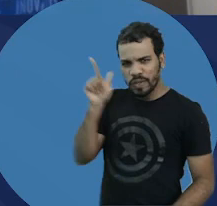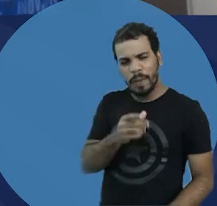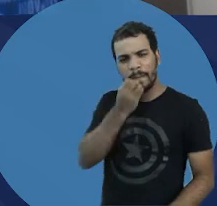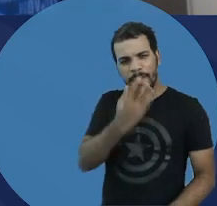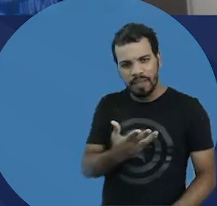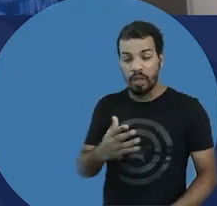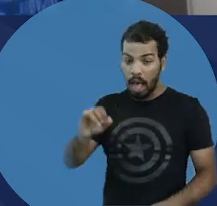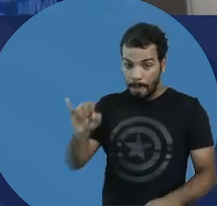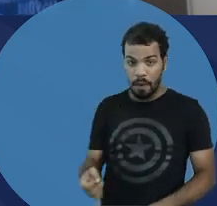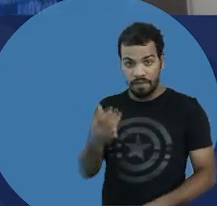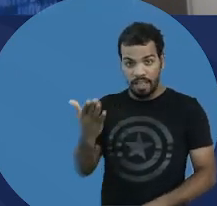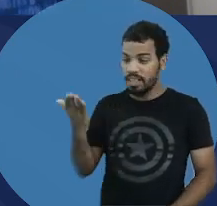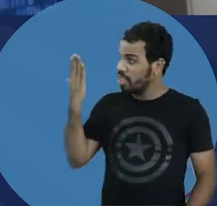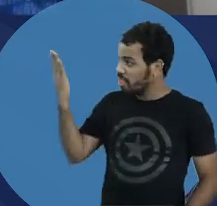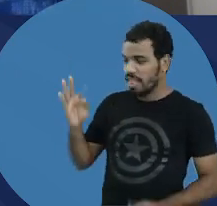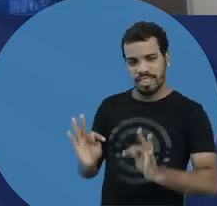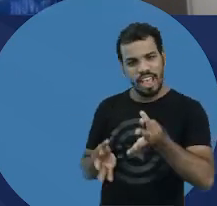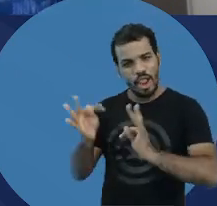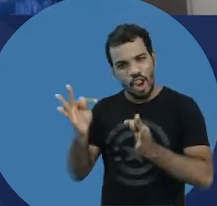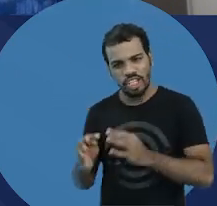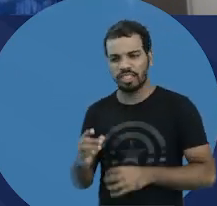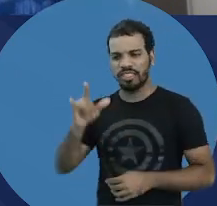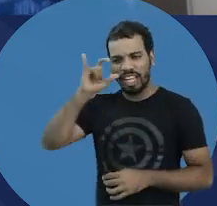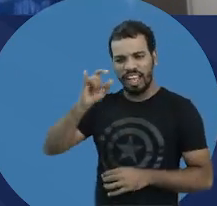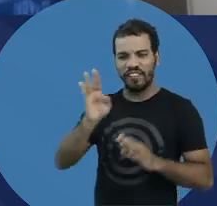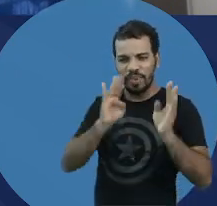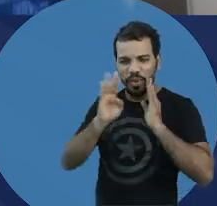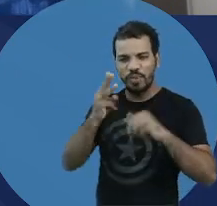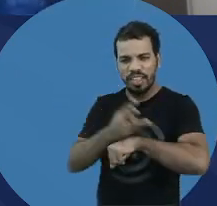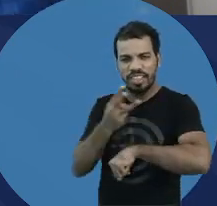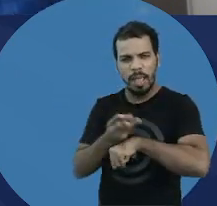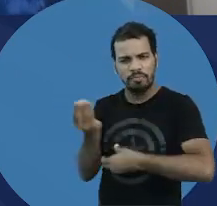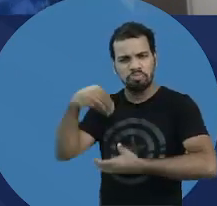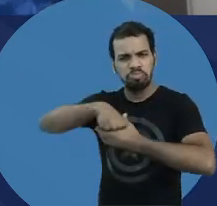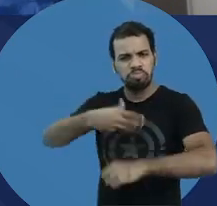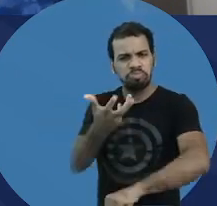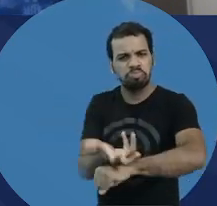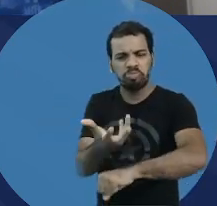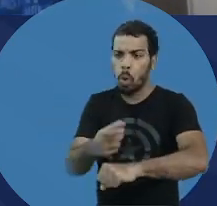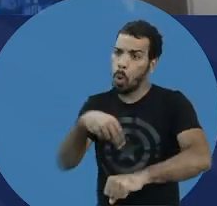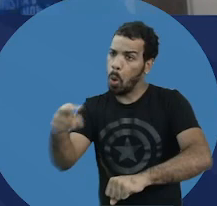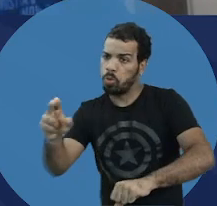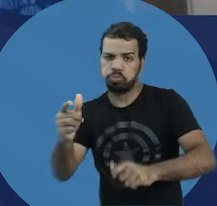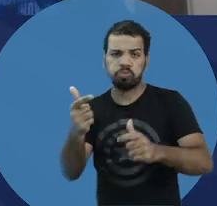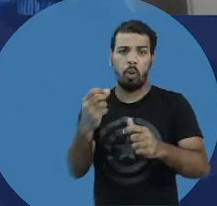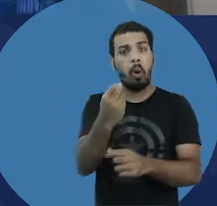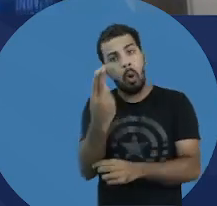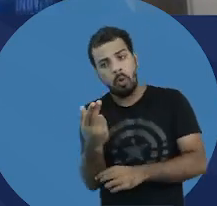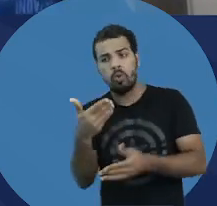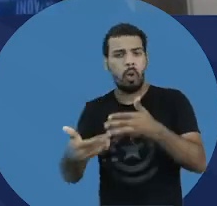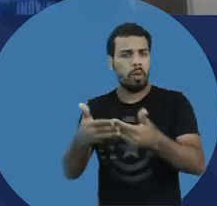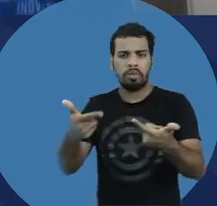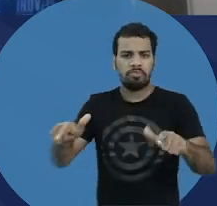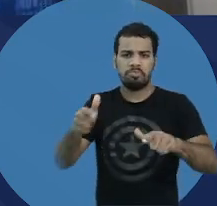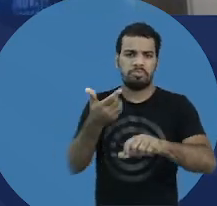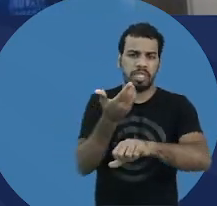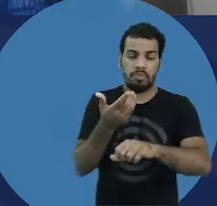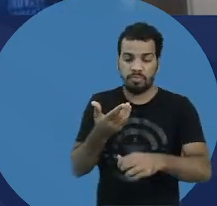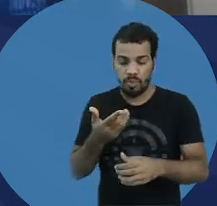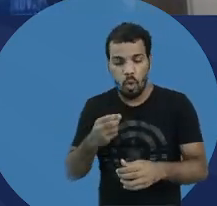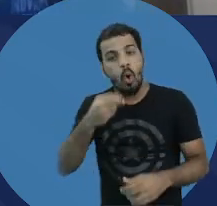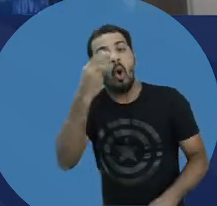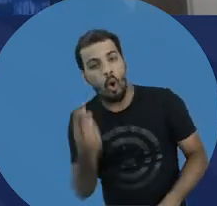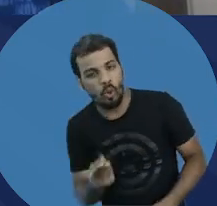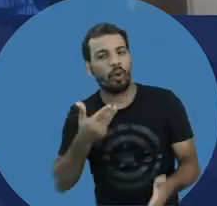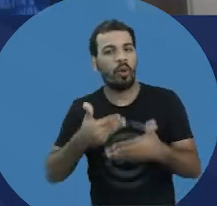dessas ferramentas tecnológicas dentro da sua disciplina ou qualquer outra disciplina pode ser aproveitado e soube utilizar essa ferramenta